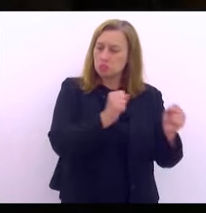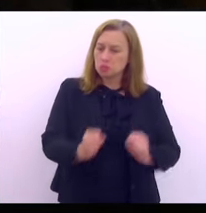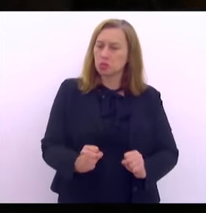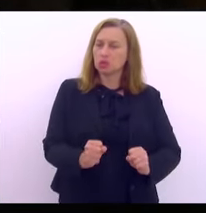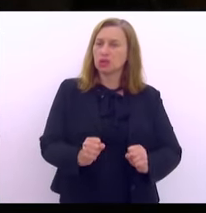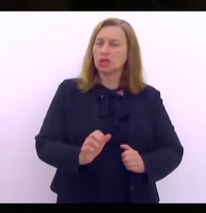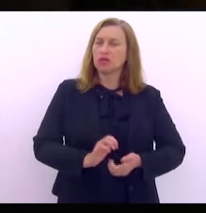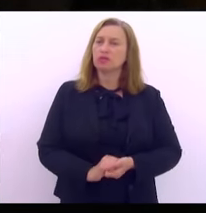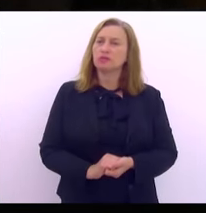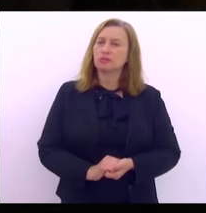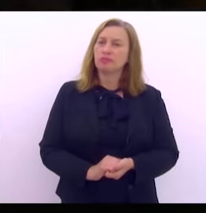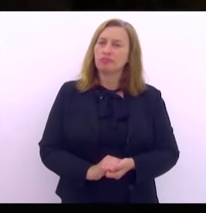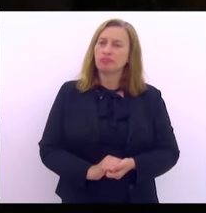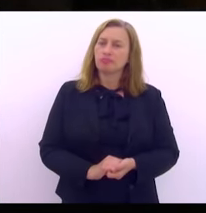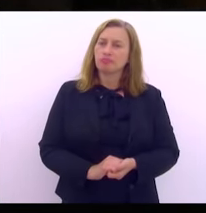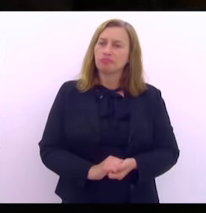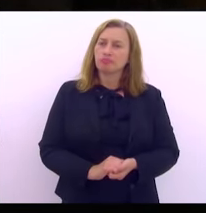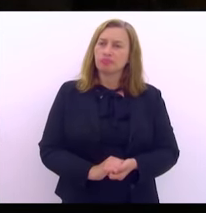quando